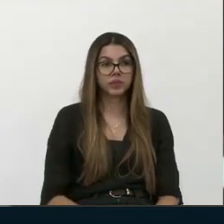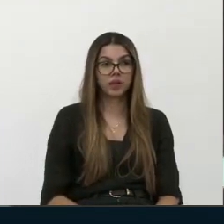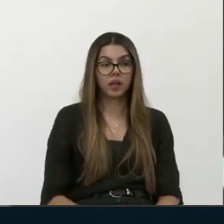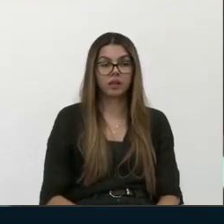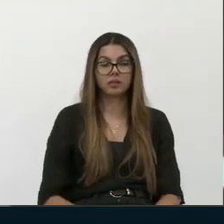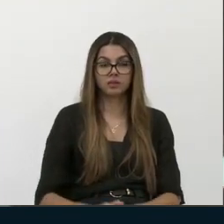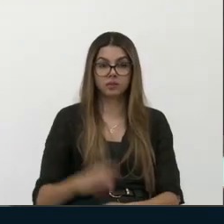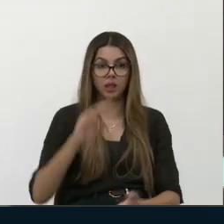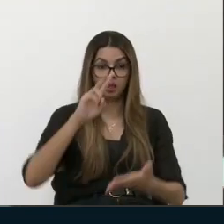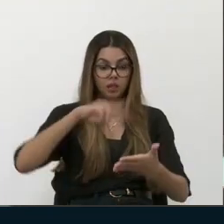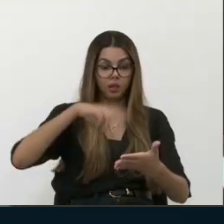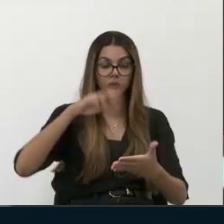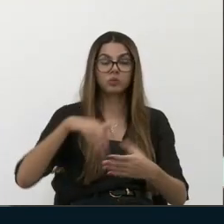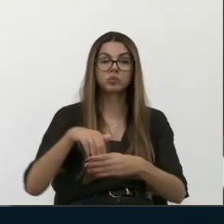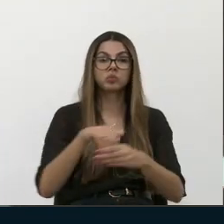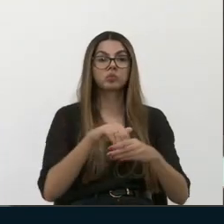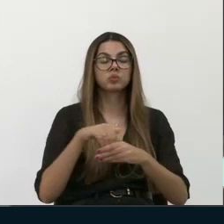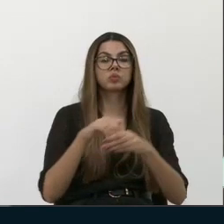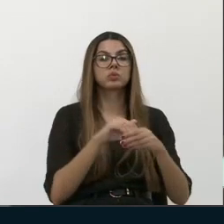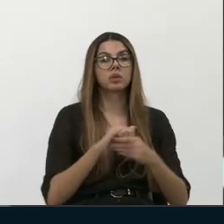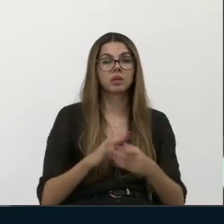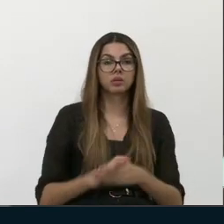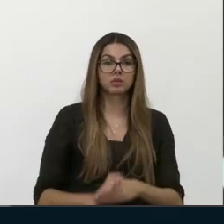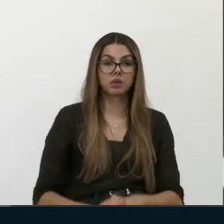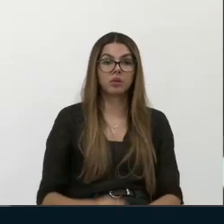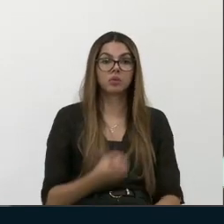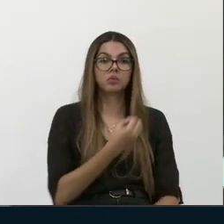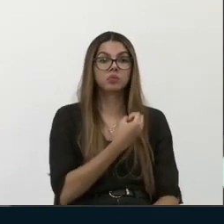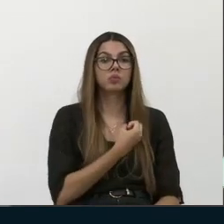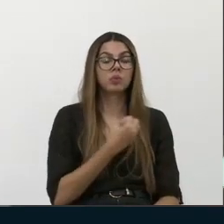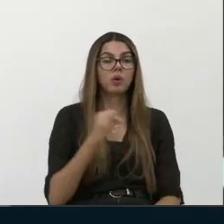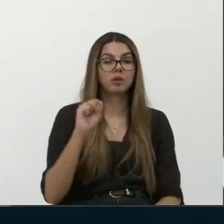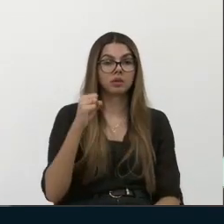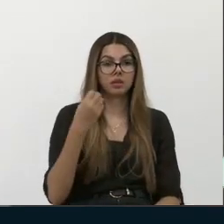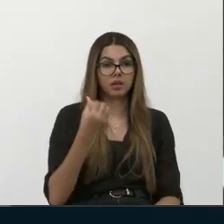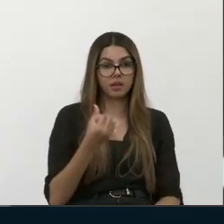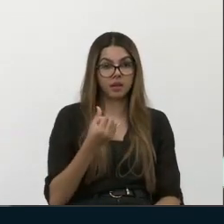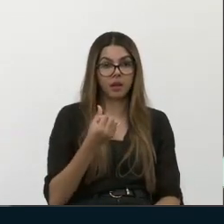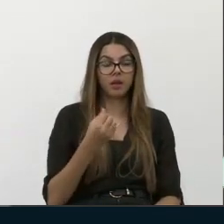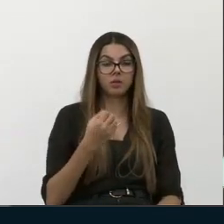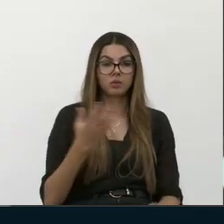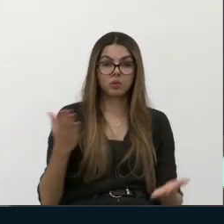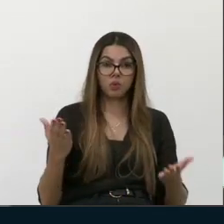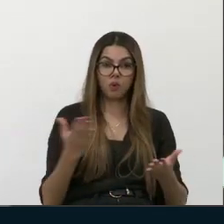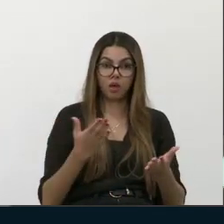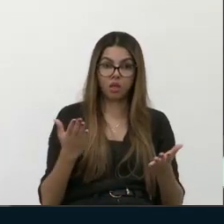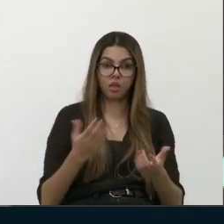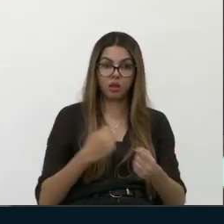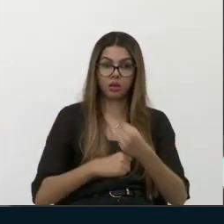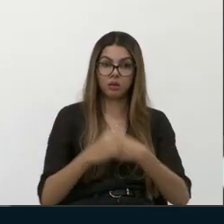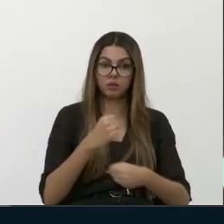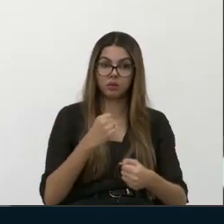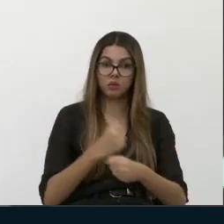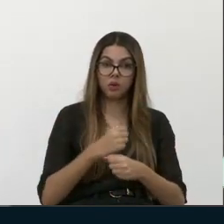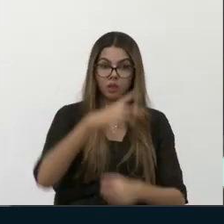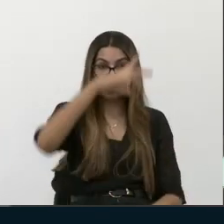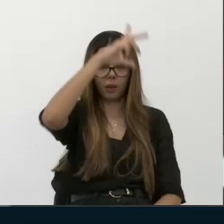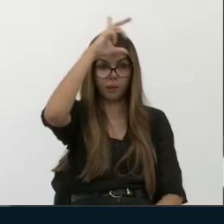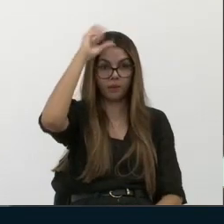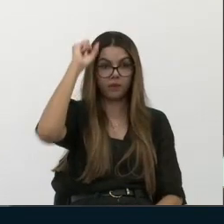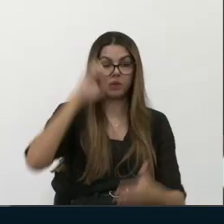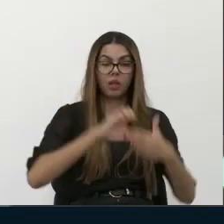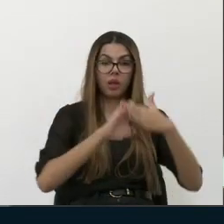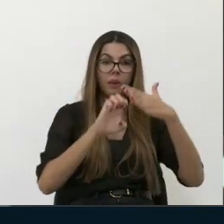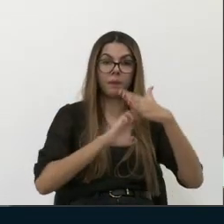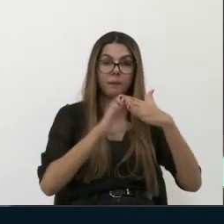Leitura, discussão e votação do requerimento de informação número 86/2024. Informações sobre o contrato firmado entre a Prefeitura e a empresa